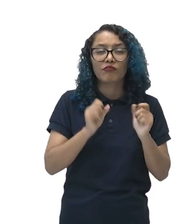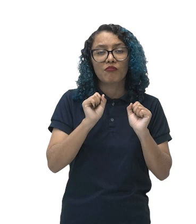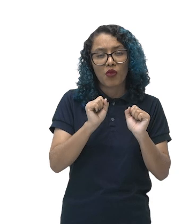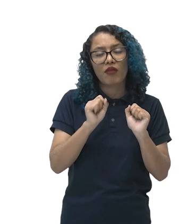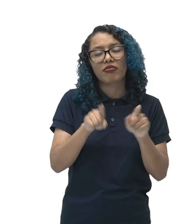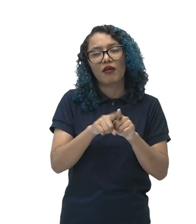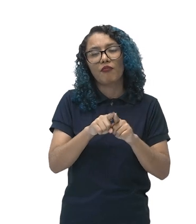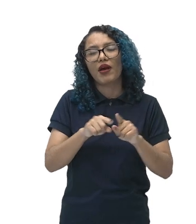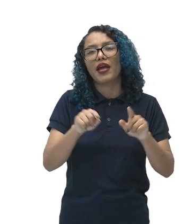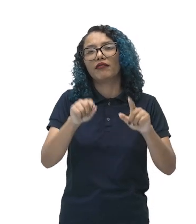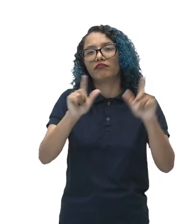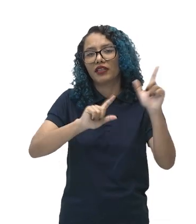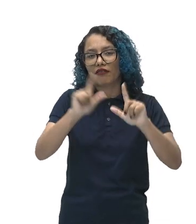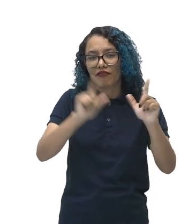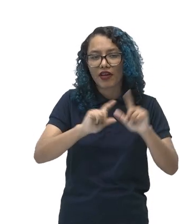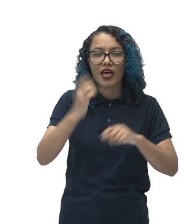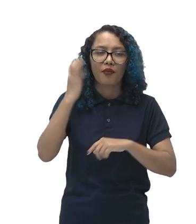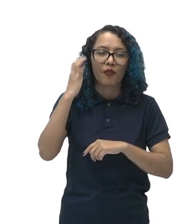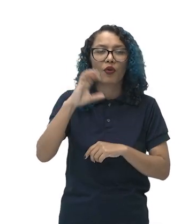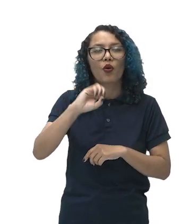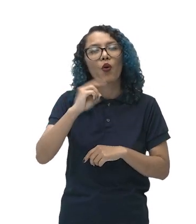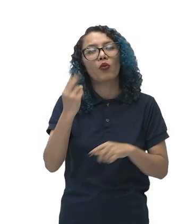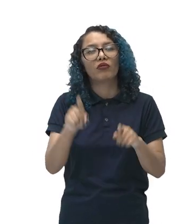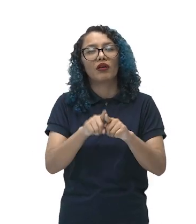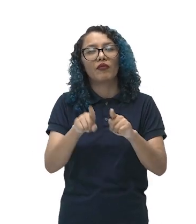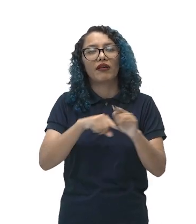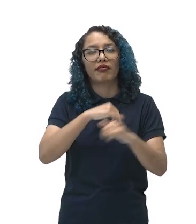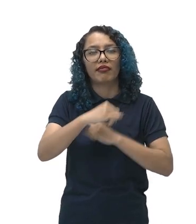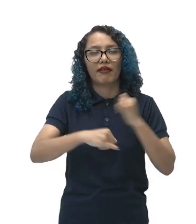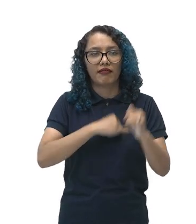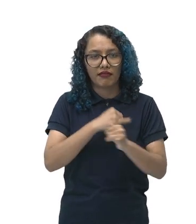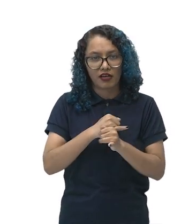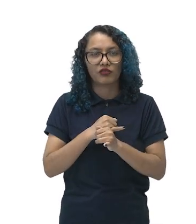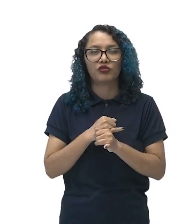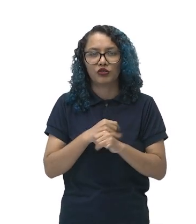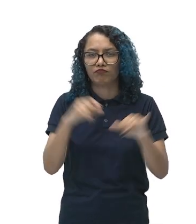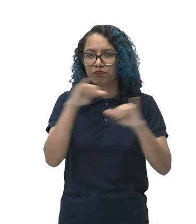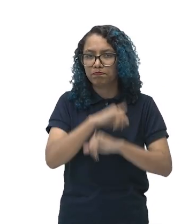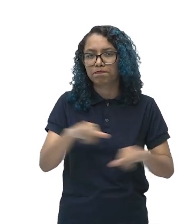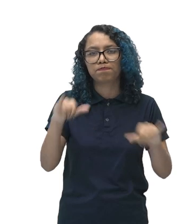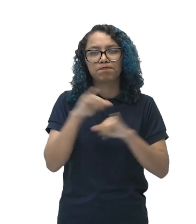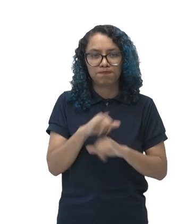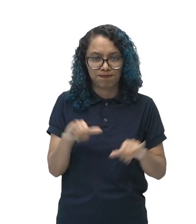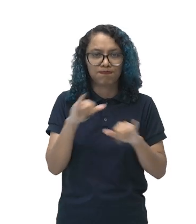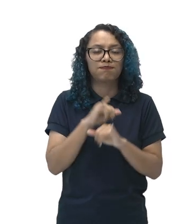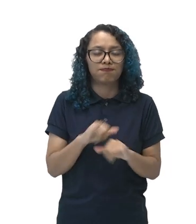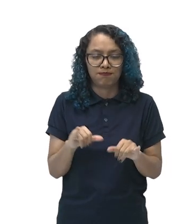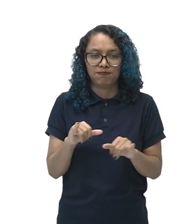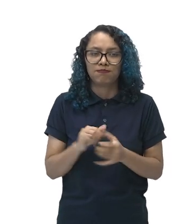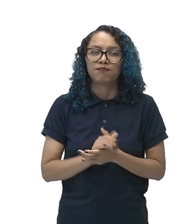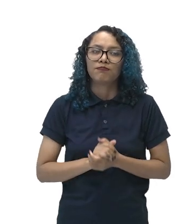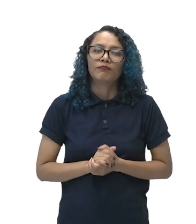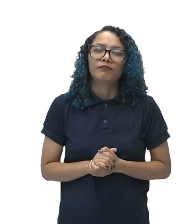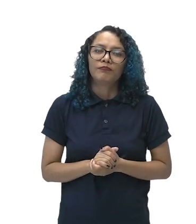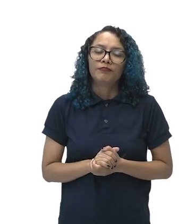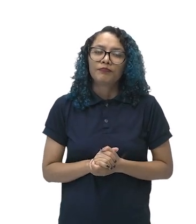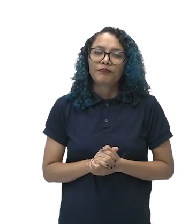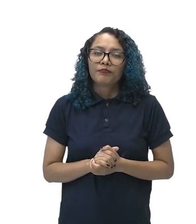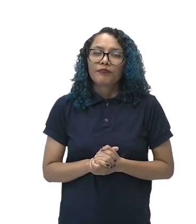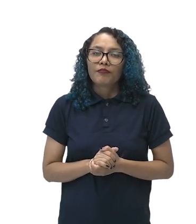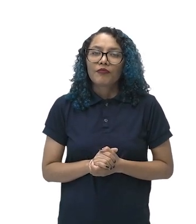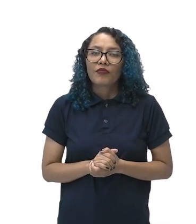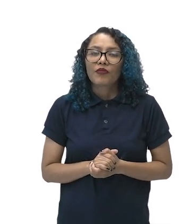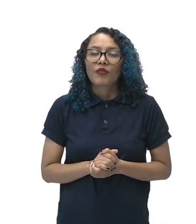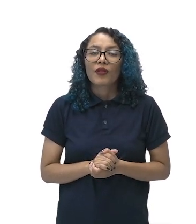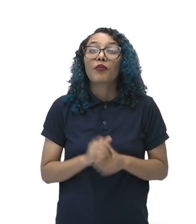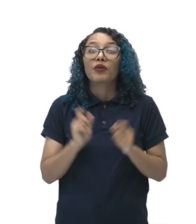televisivos, radiofônicos e via internet. E eles fazem isso justamente para fazer a questão